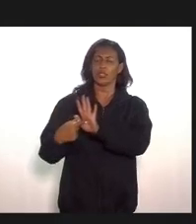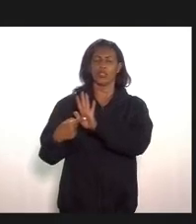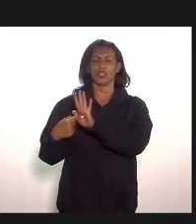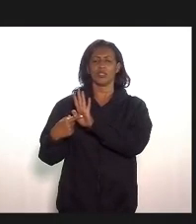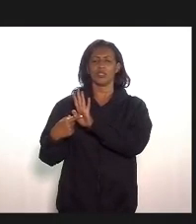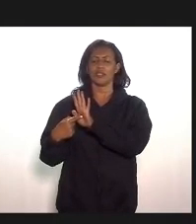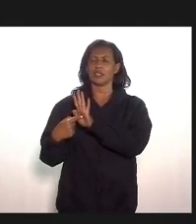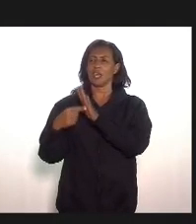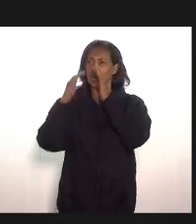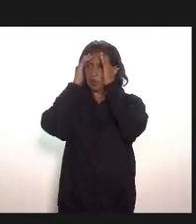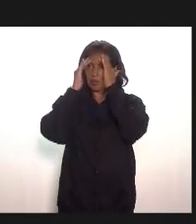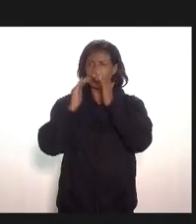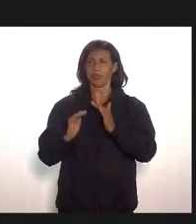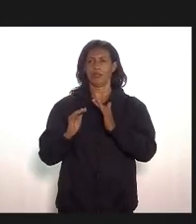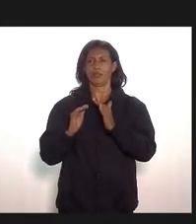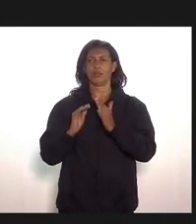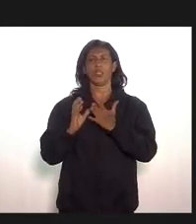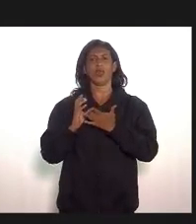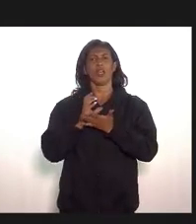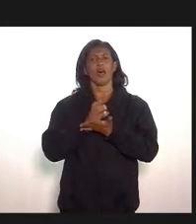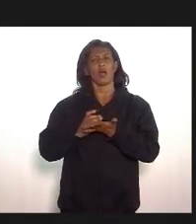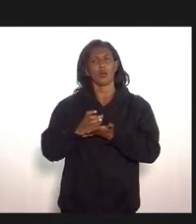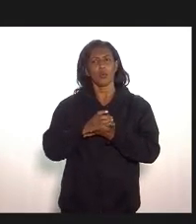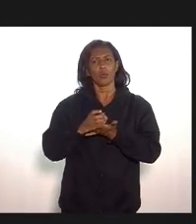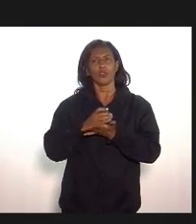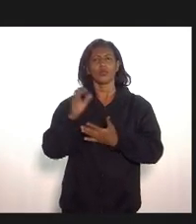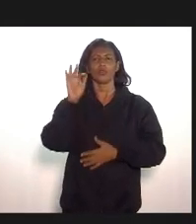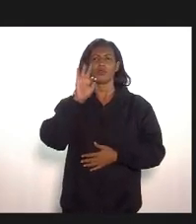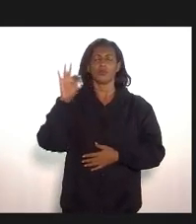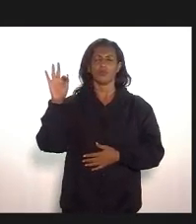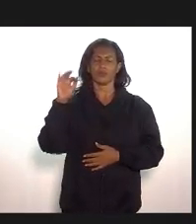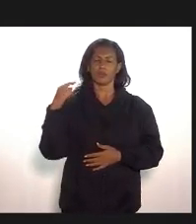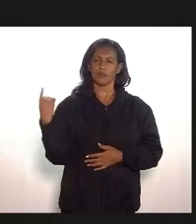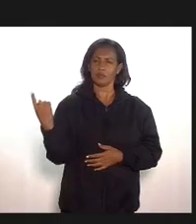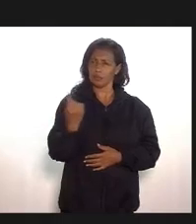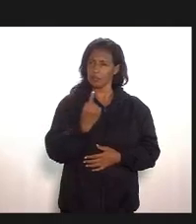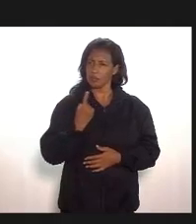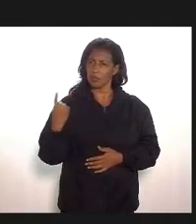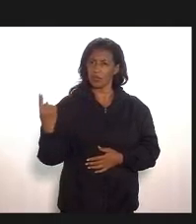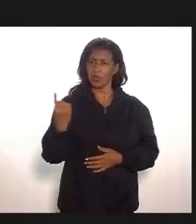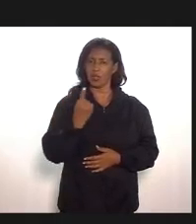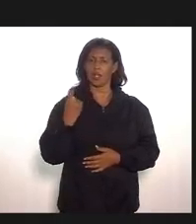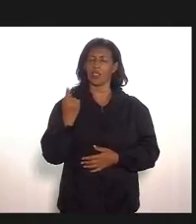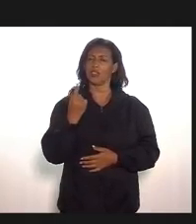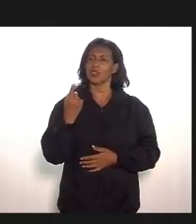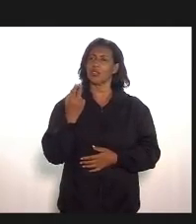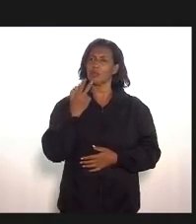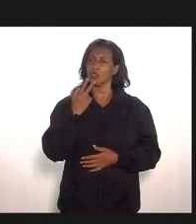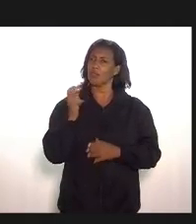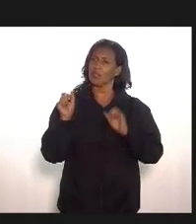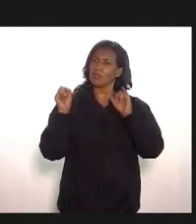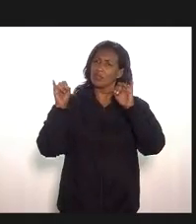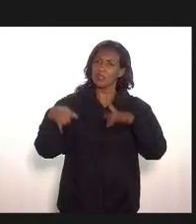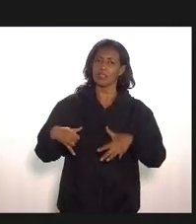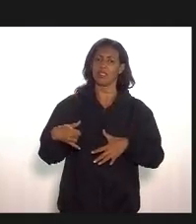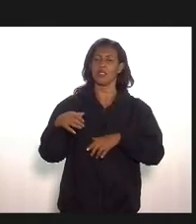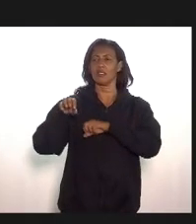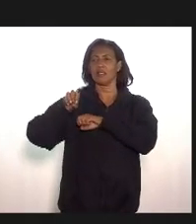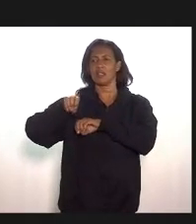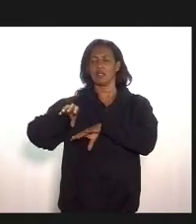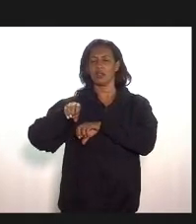à Constituição Federal, no sentido de que nós estaremos dizendo sim, a educação